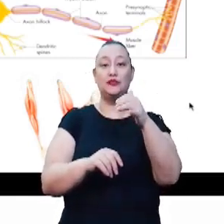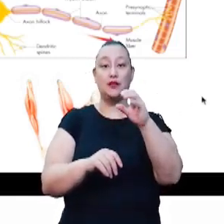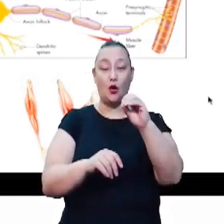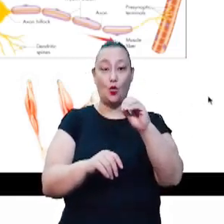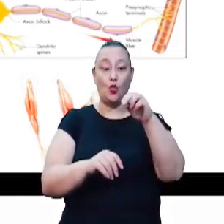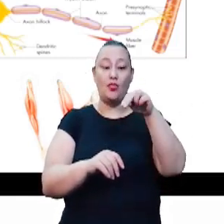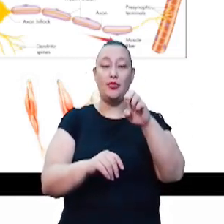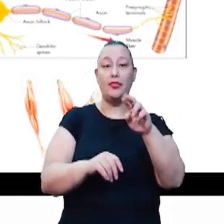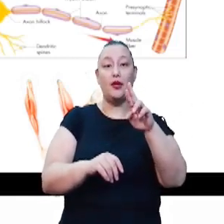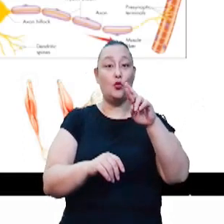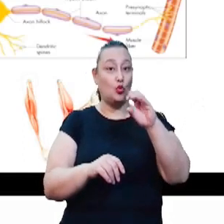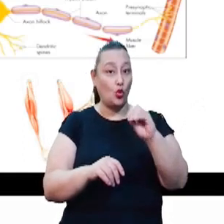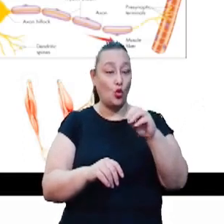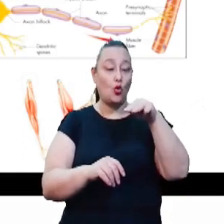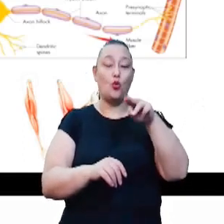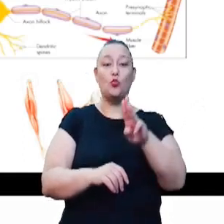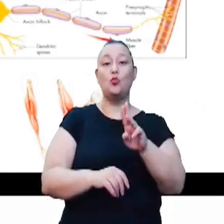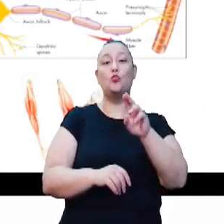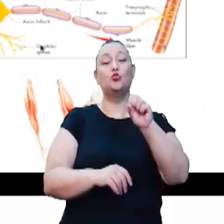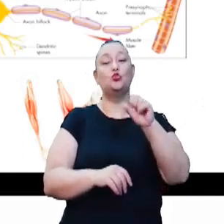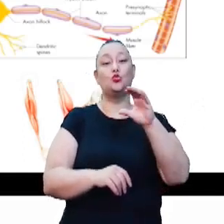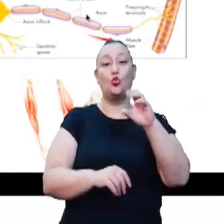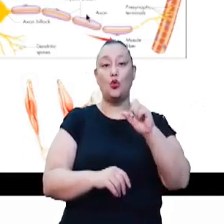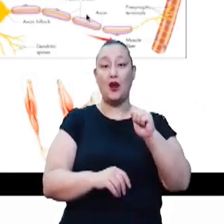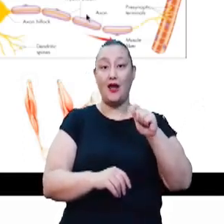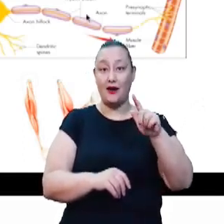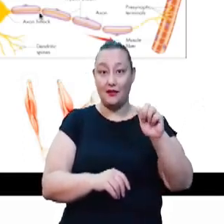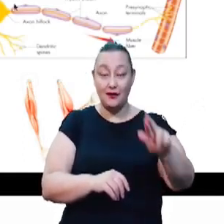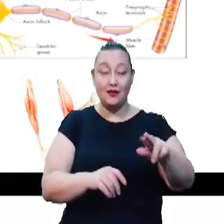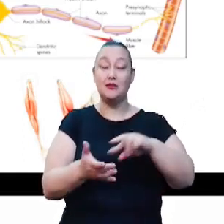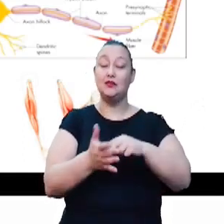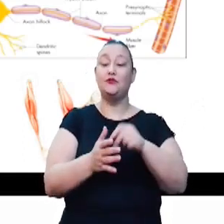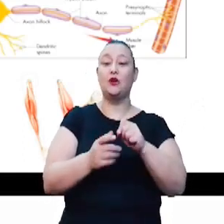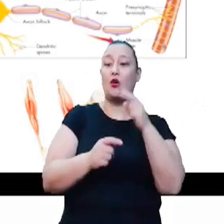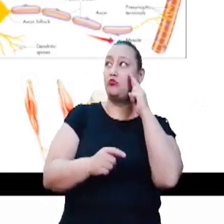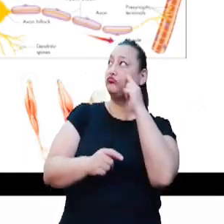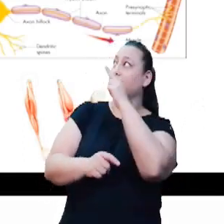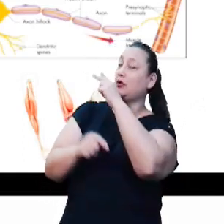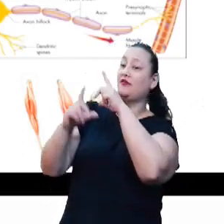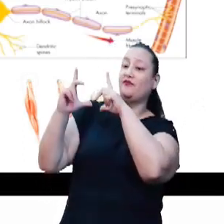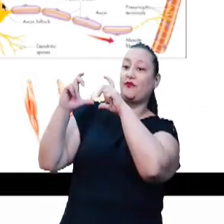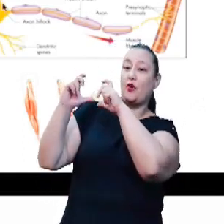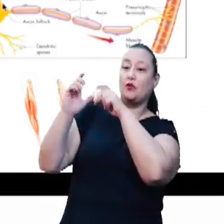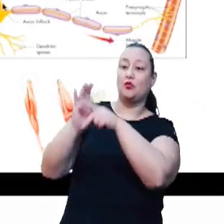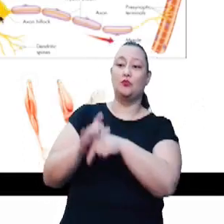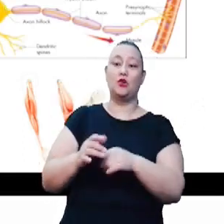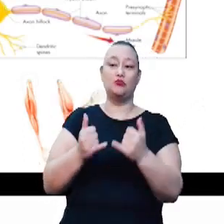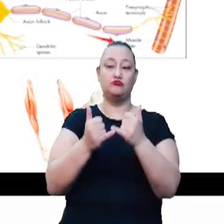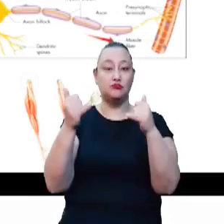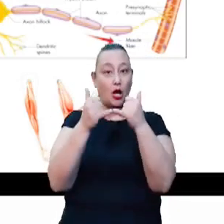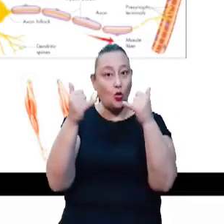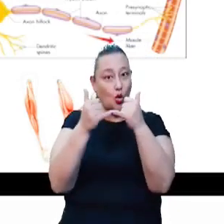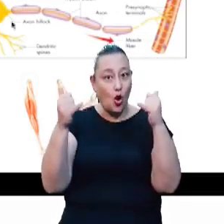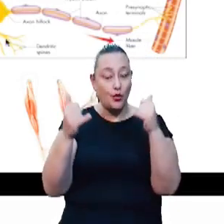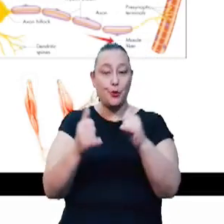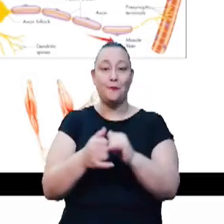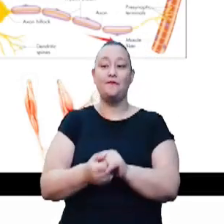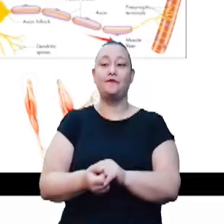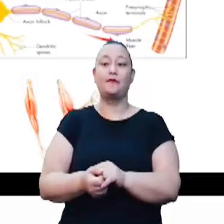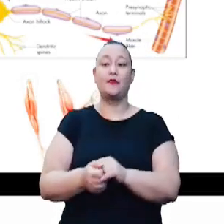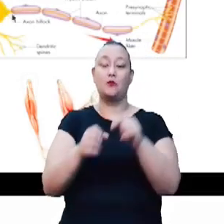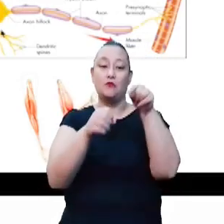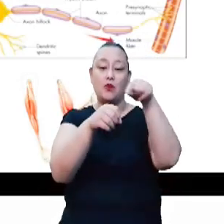O que é a junção neuromuscular? Então, olhando aqui nessa figura, a gente vê aqui que é um neurônio, tá? Essa parte redonda